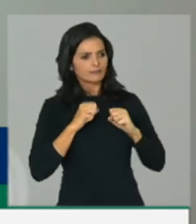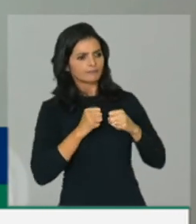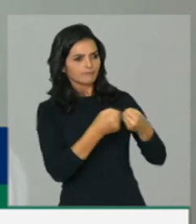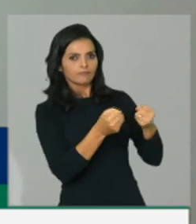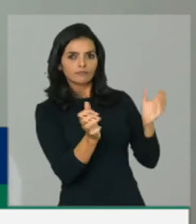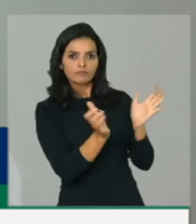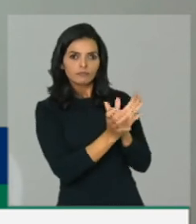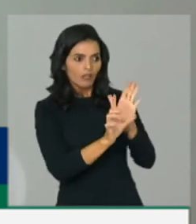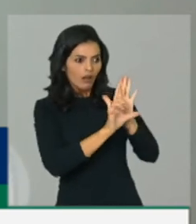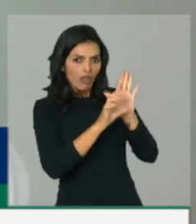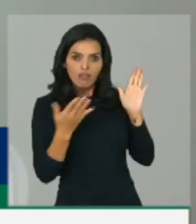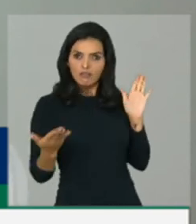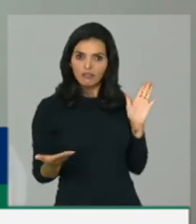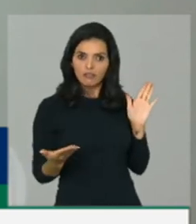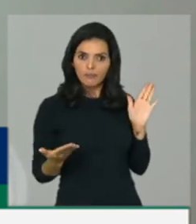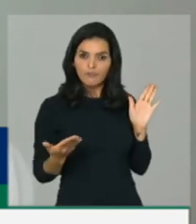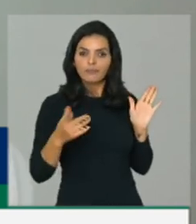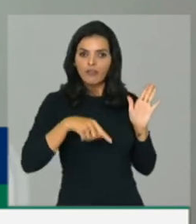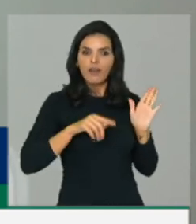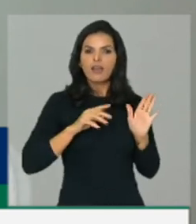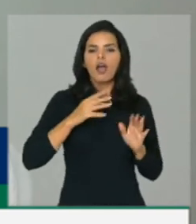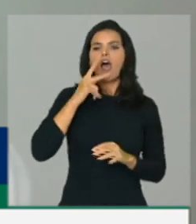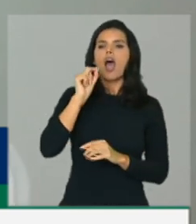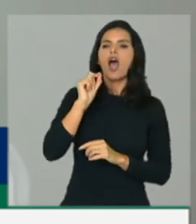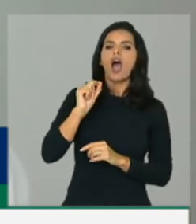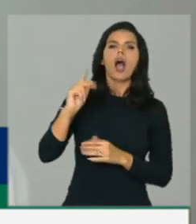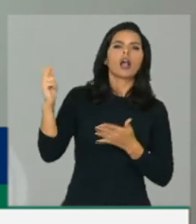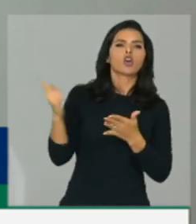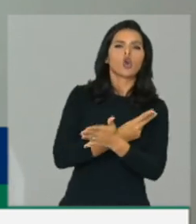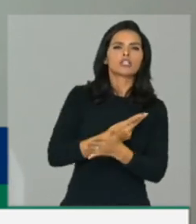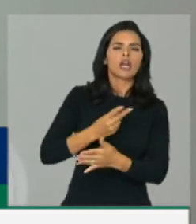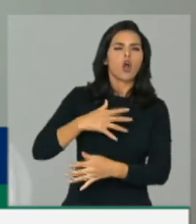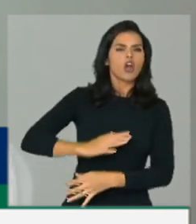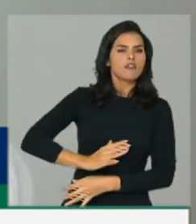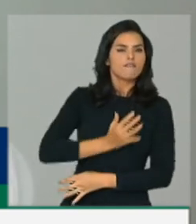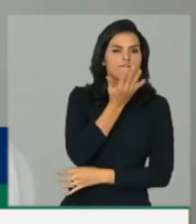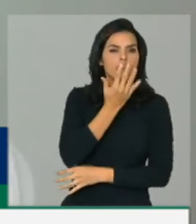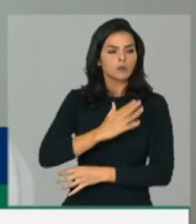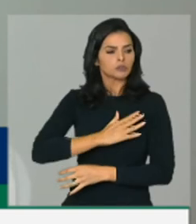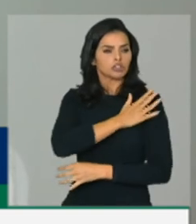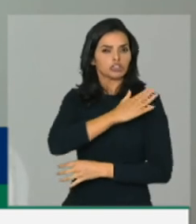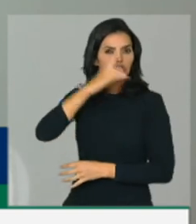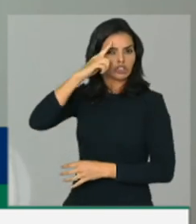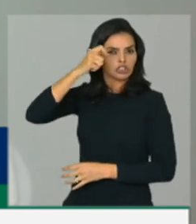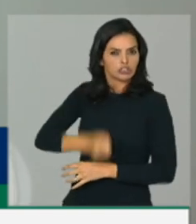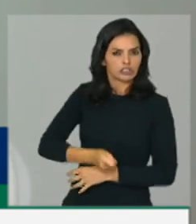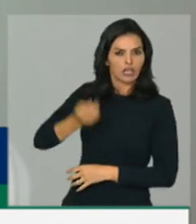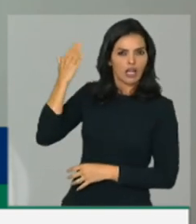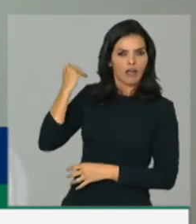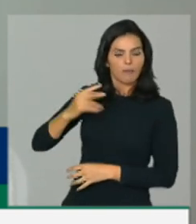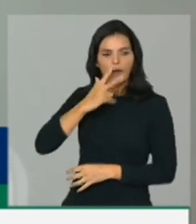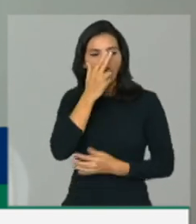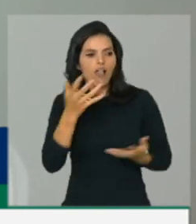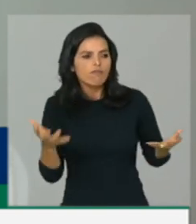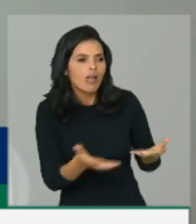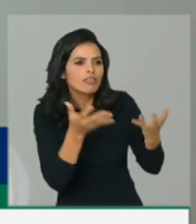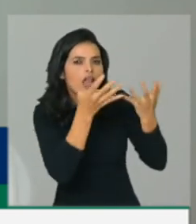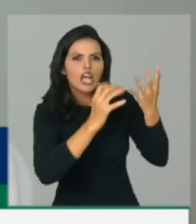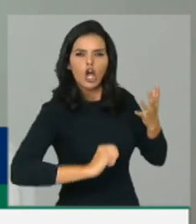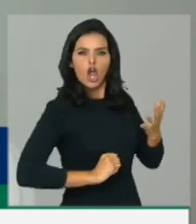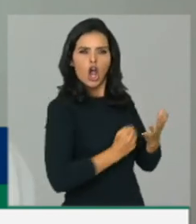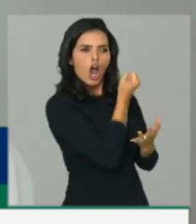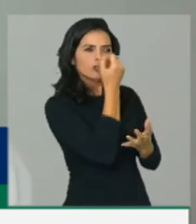nossas leis. Ao fazer essas apologias aos horrores da ditadura, incita o ódio e dissemina a intolerância como